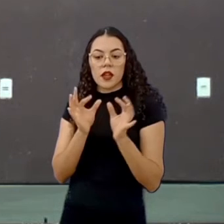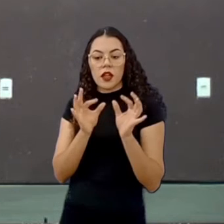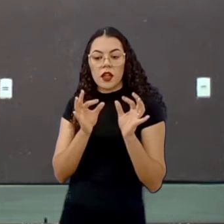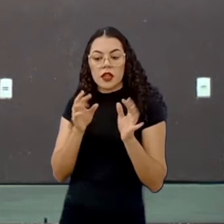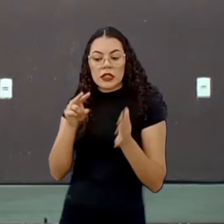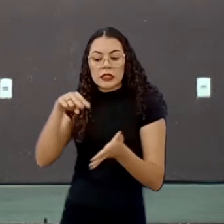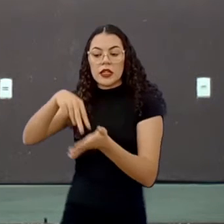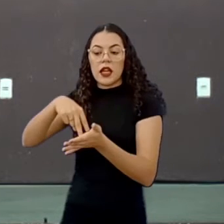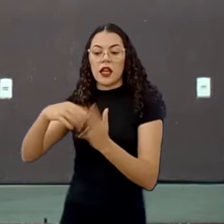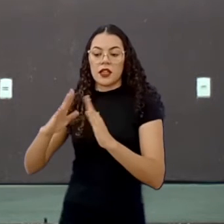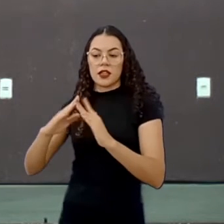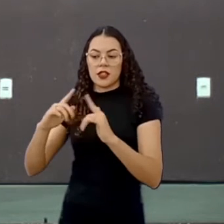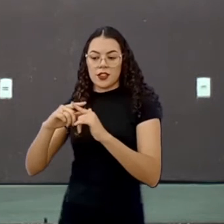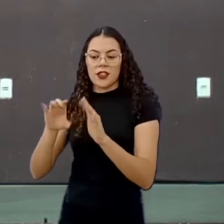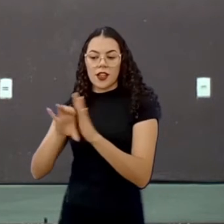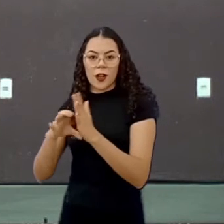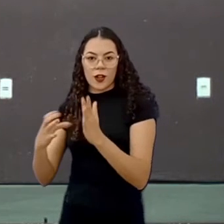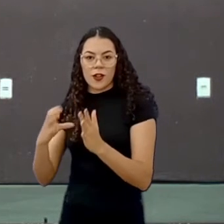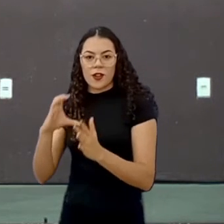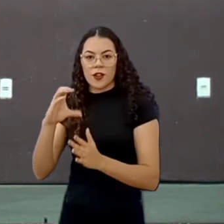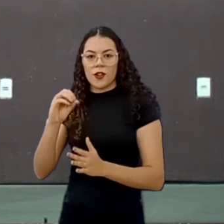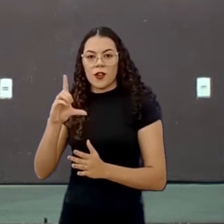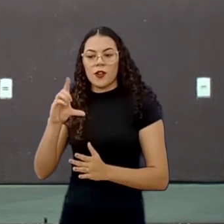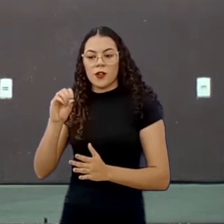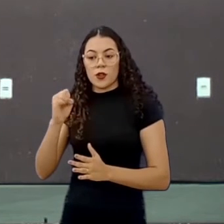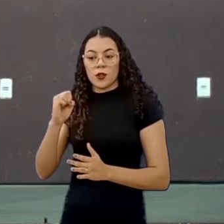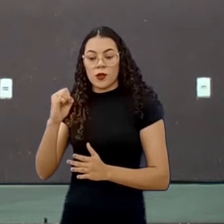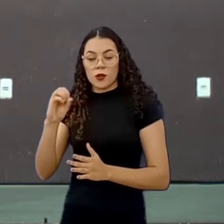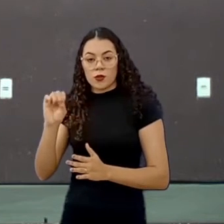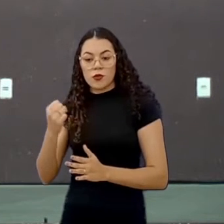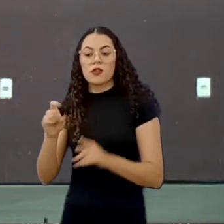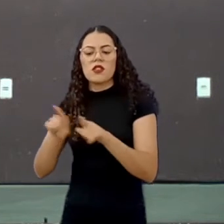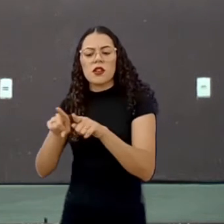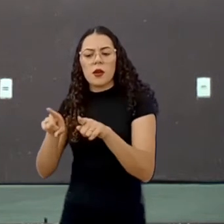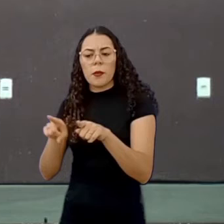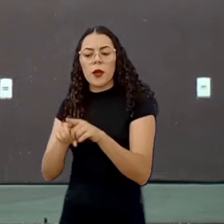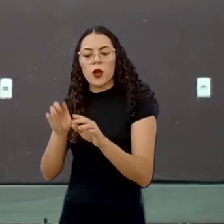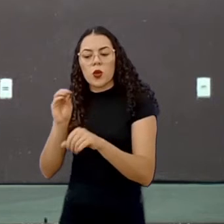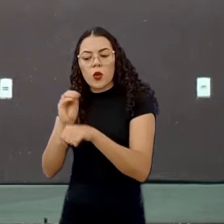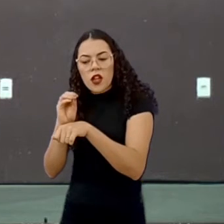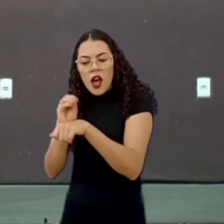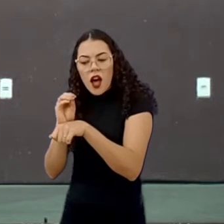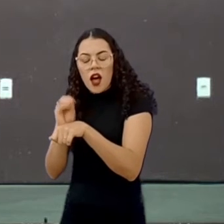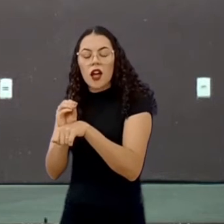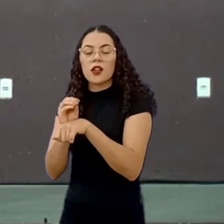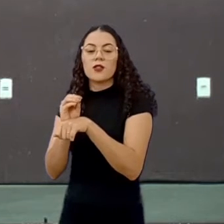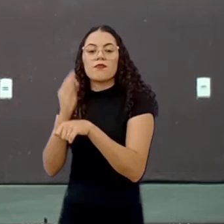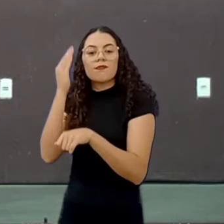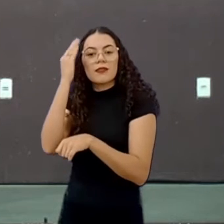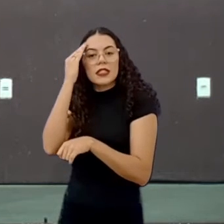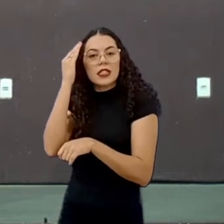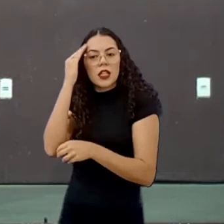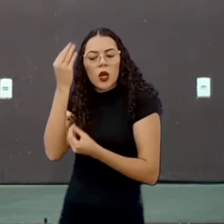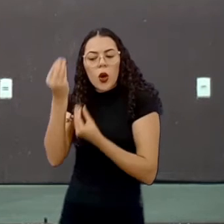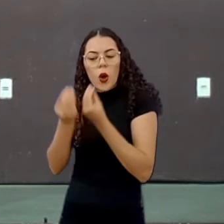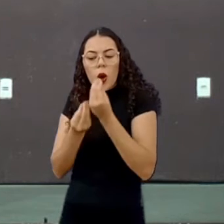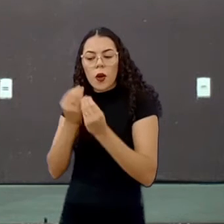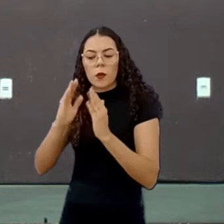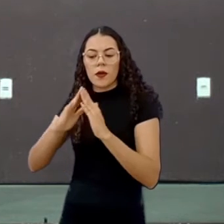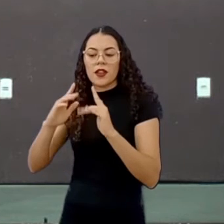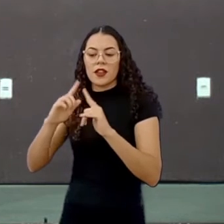na igreja dos Colossenses, tinha essa responsabilidade, tinha esse cuidado de entender como é que a igreja